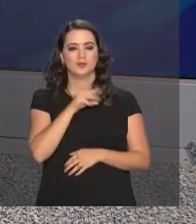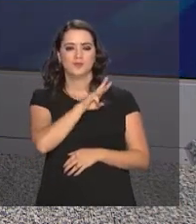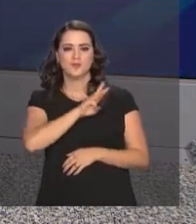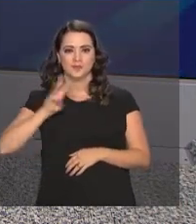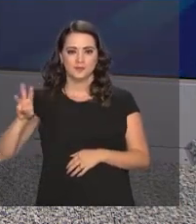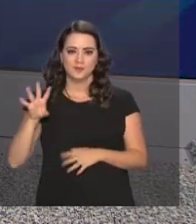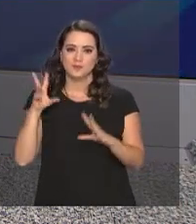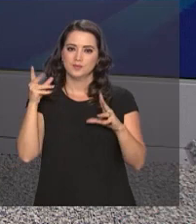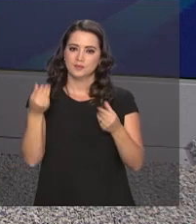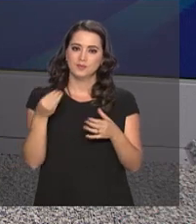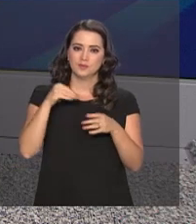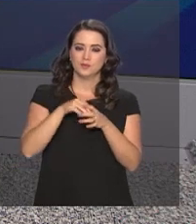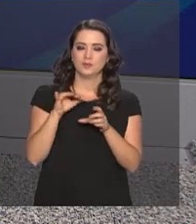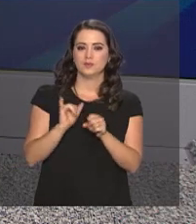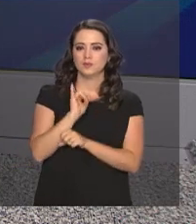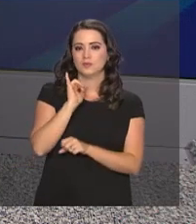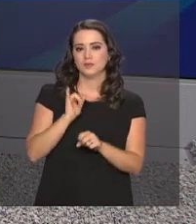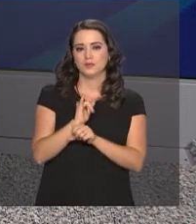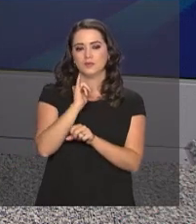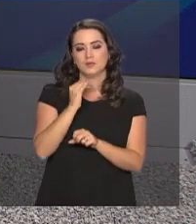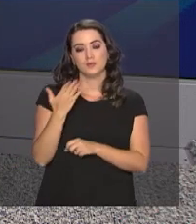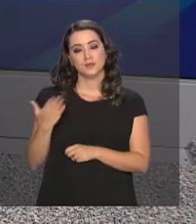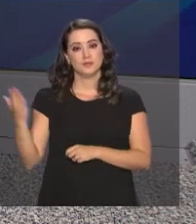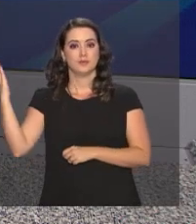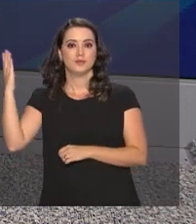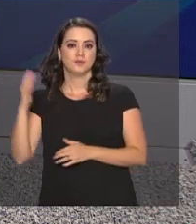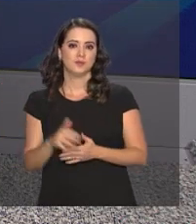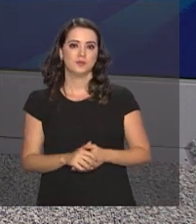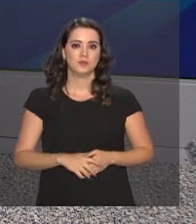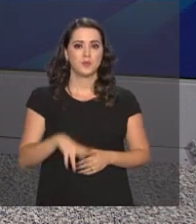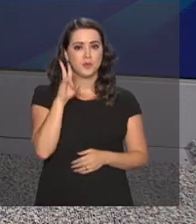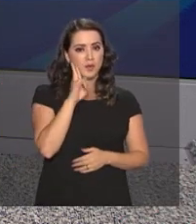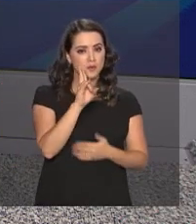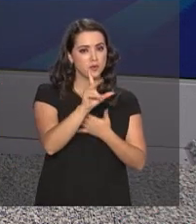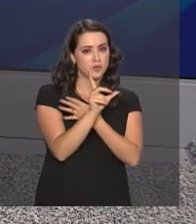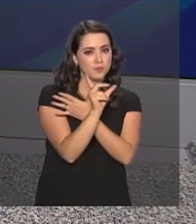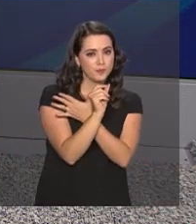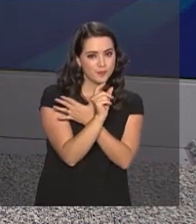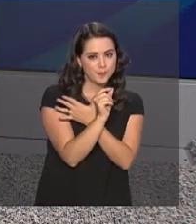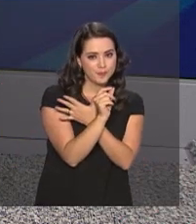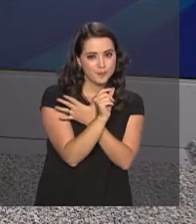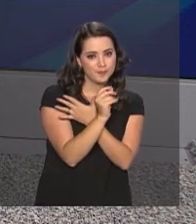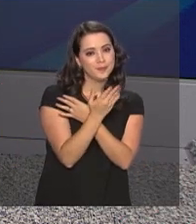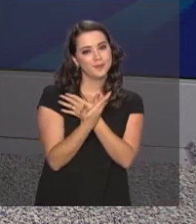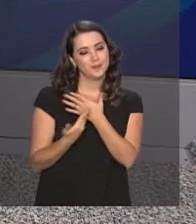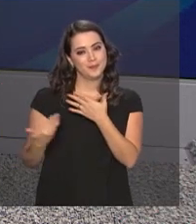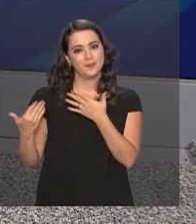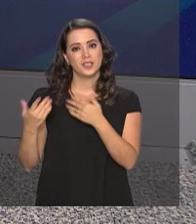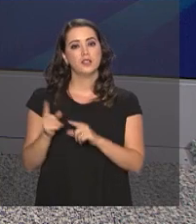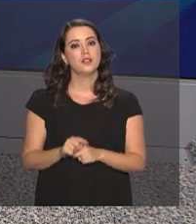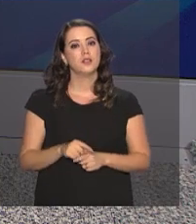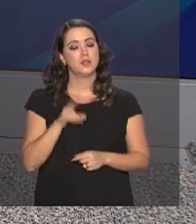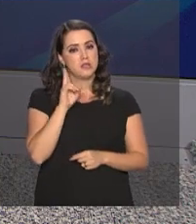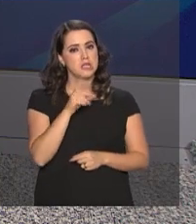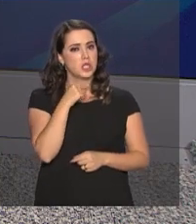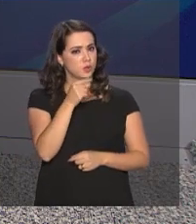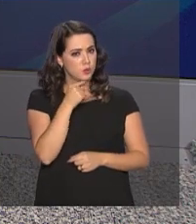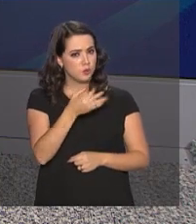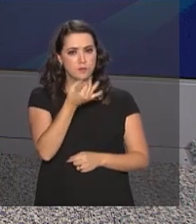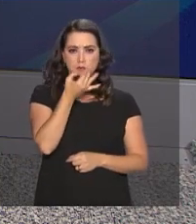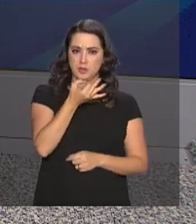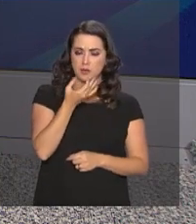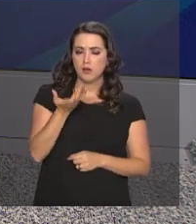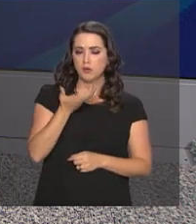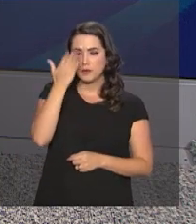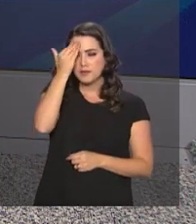da npr e todas as reportagens estão em nosso canal no youtube acesse também o nosso perfil no twitter e você pode mandar